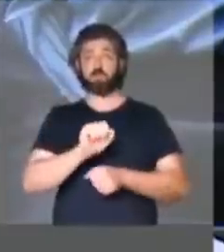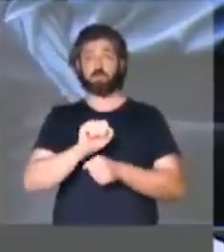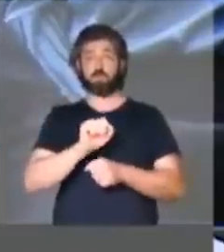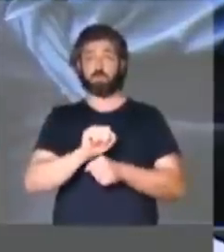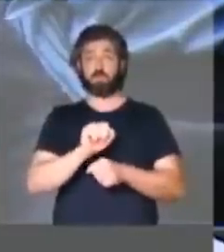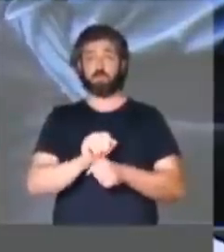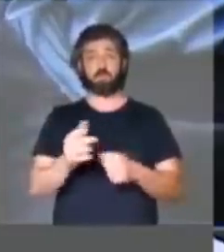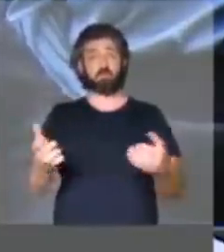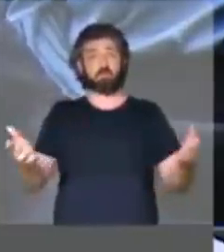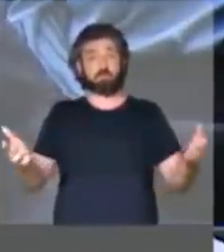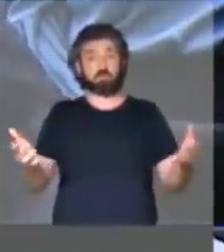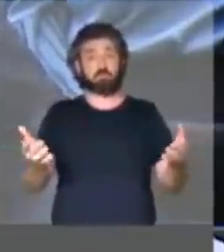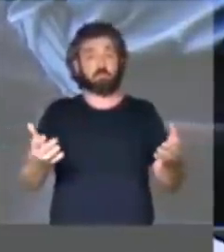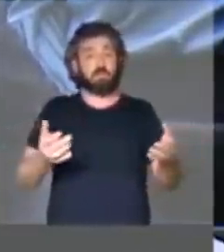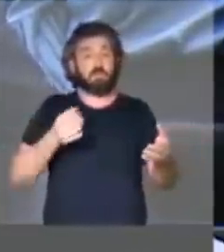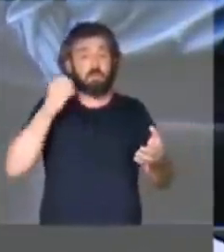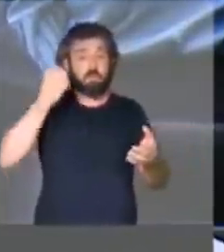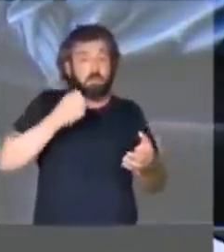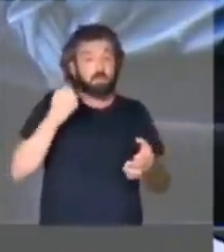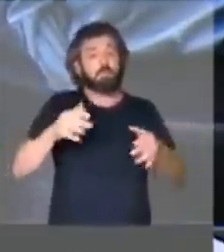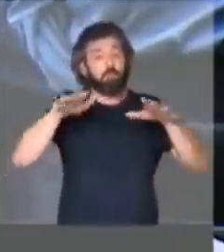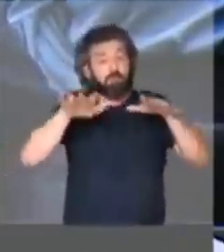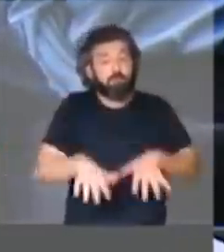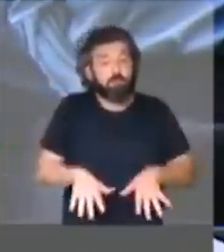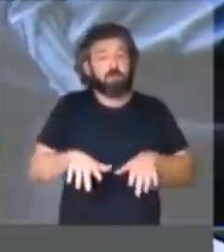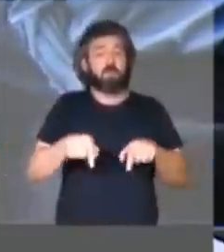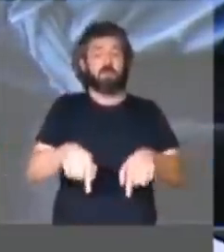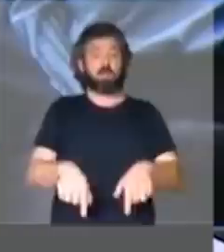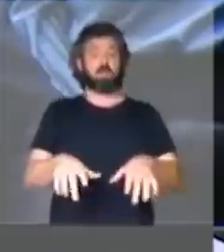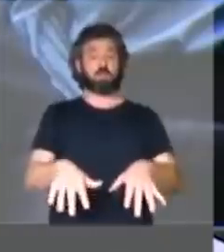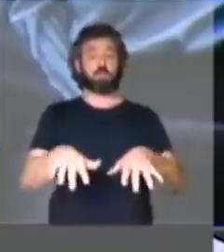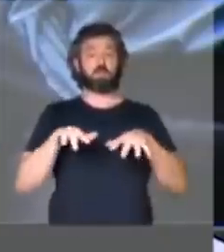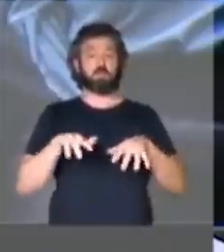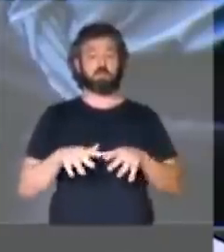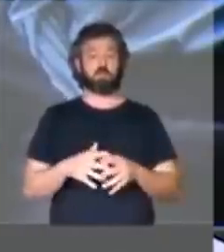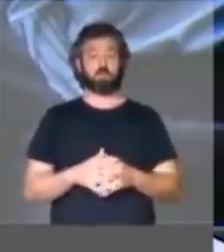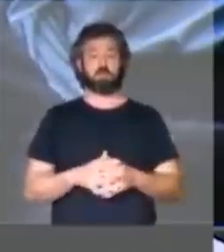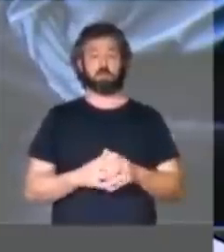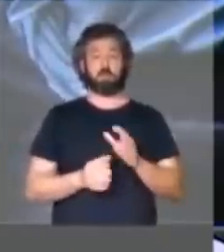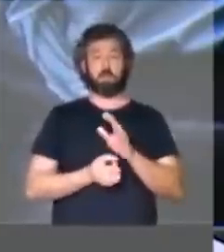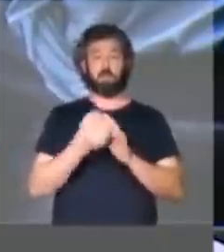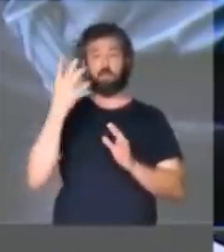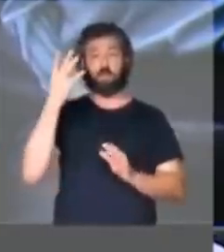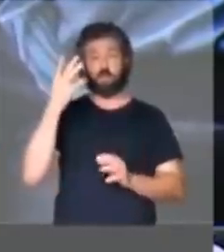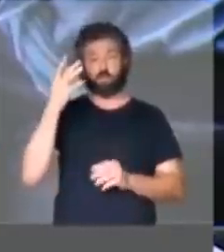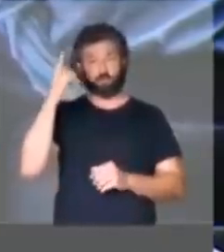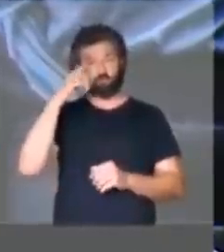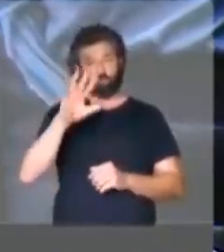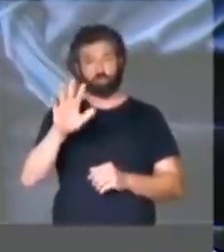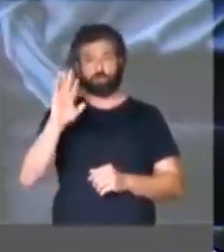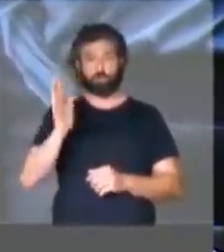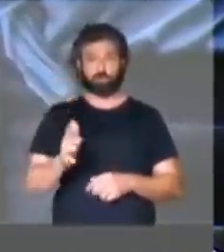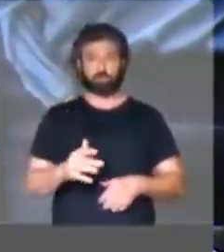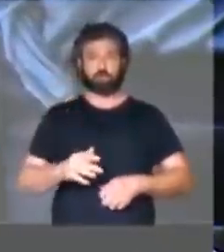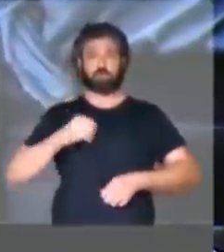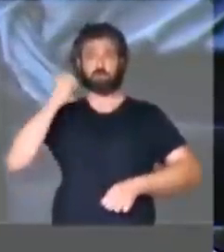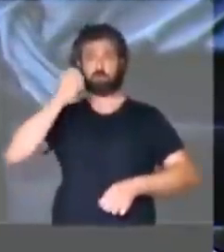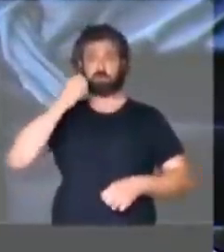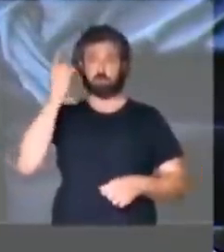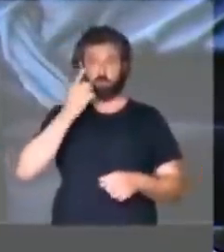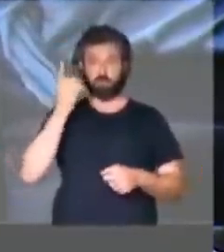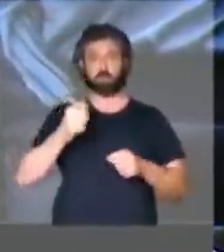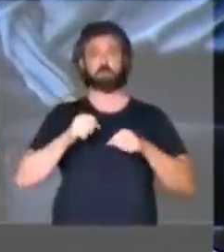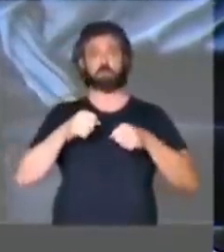aguardar. Eu queria pedir para os senadores que fiquem em plenário. Essa é a 4ª sessão. Os deputados estão